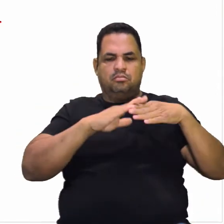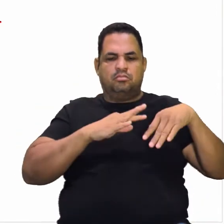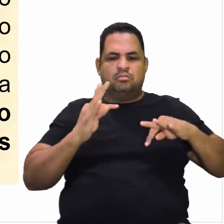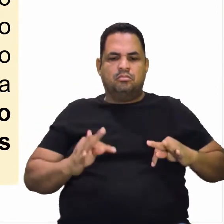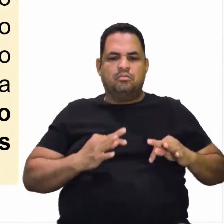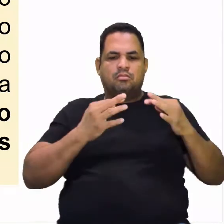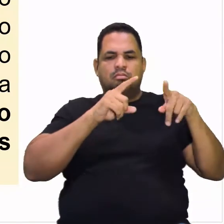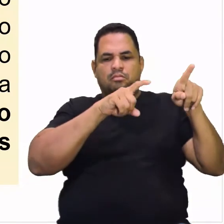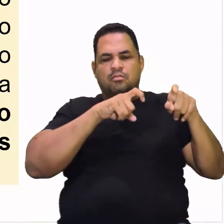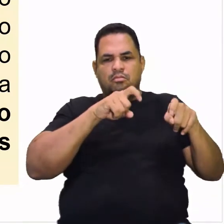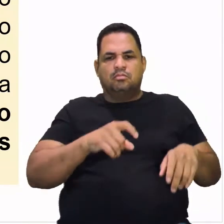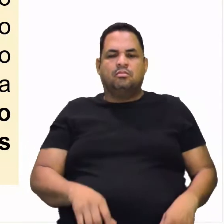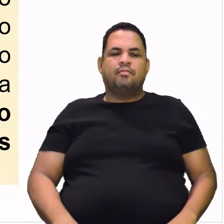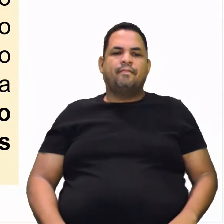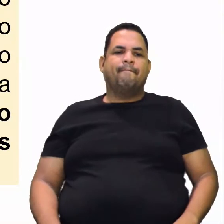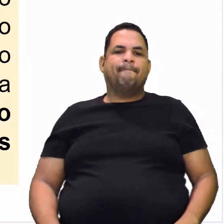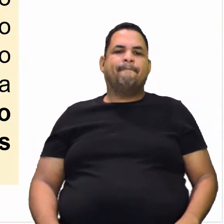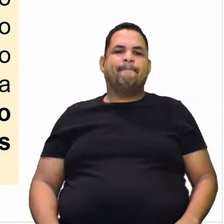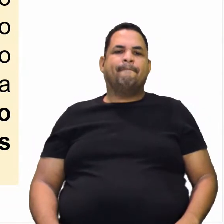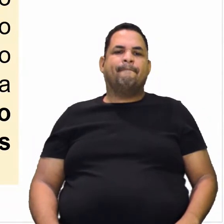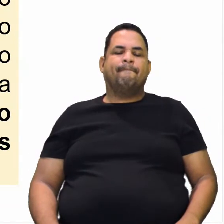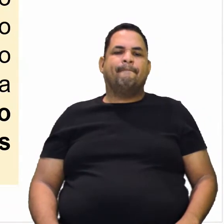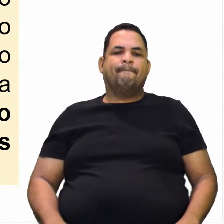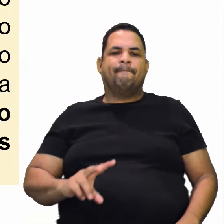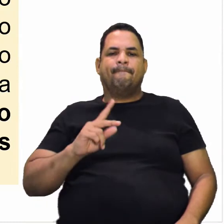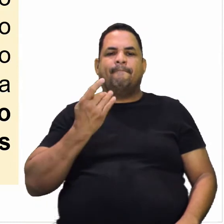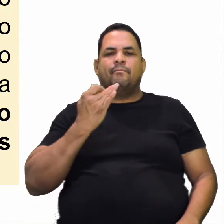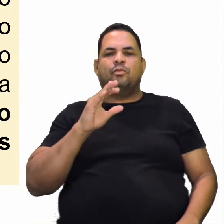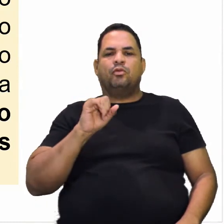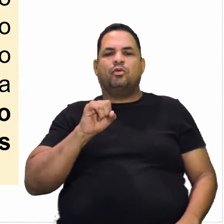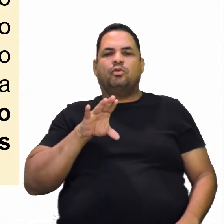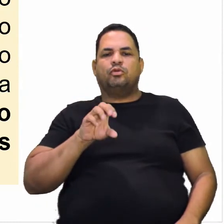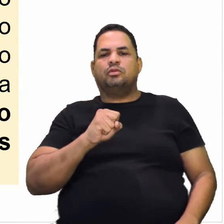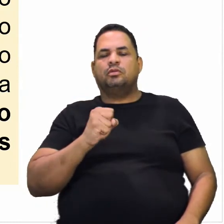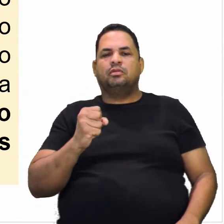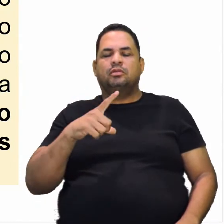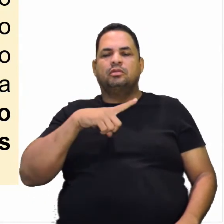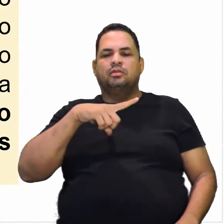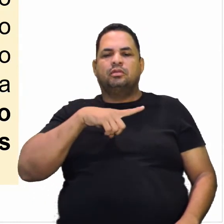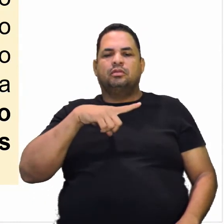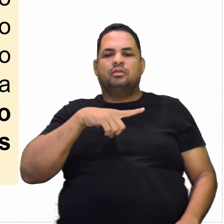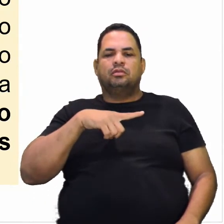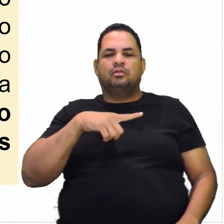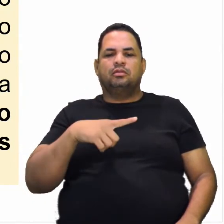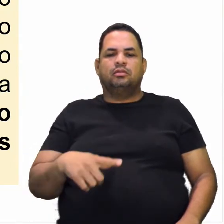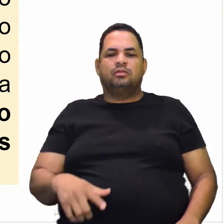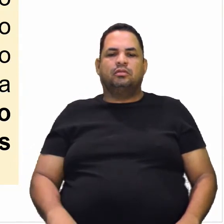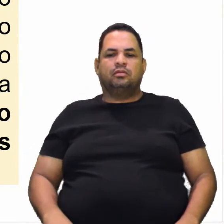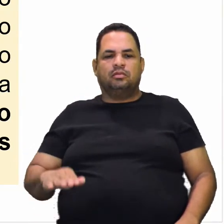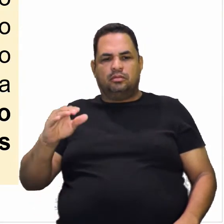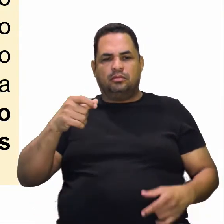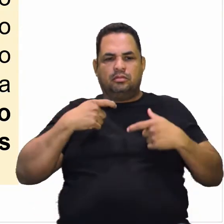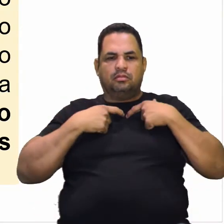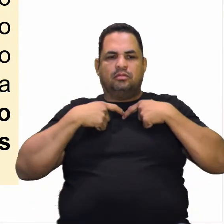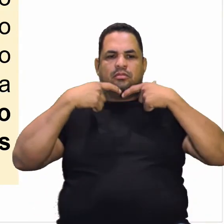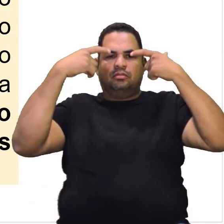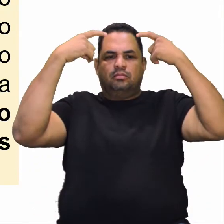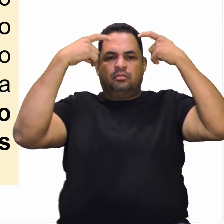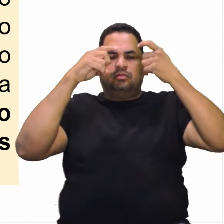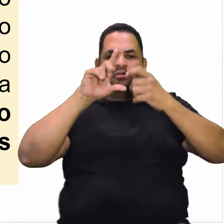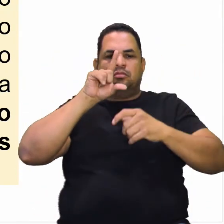agricultura. Aí ó, o Horus, que tem a cabeça de